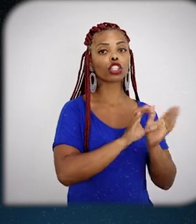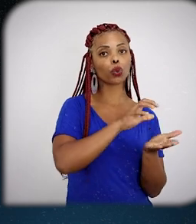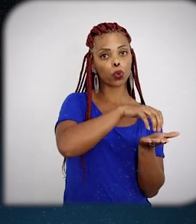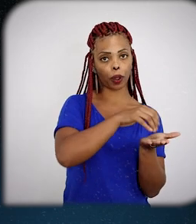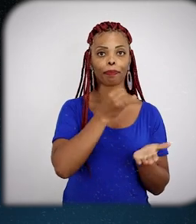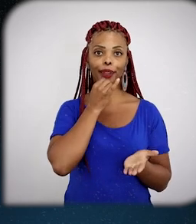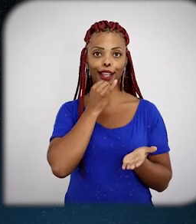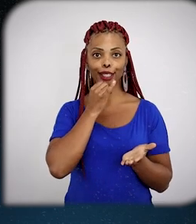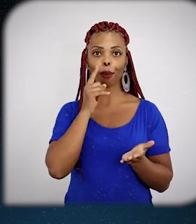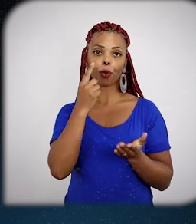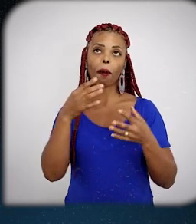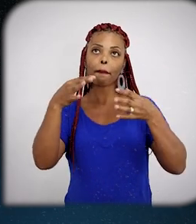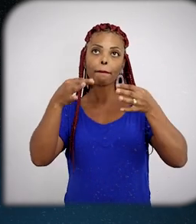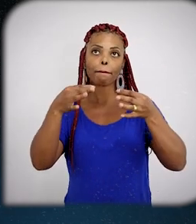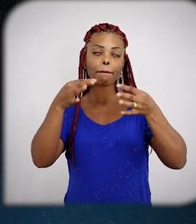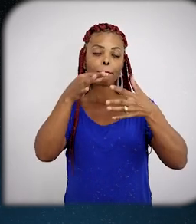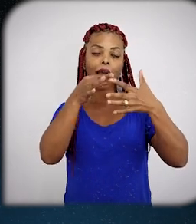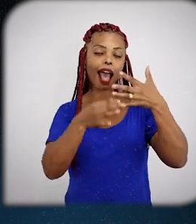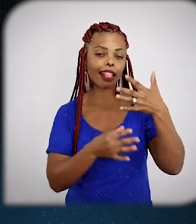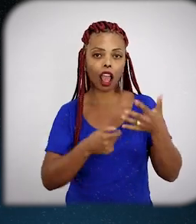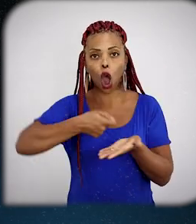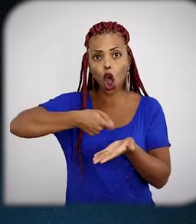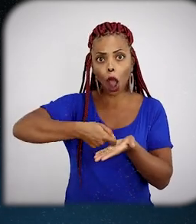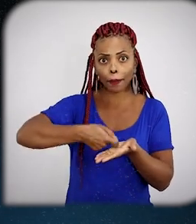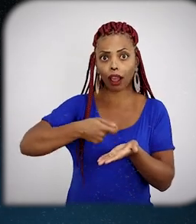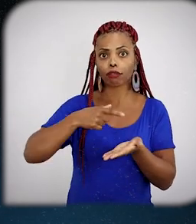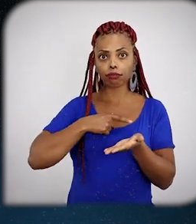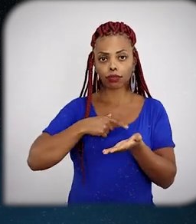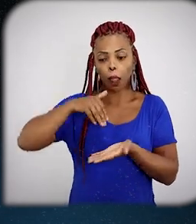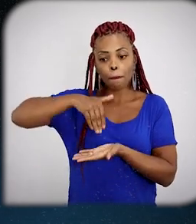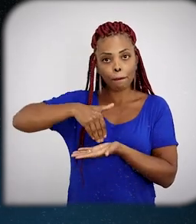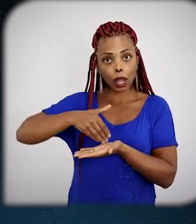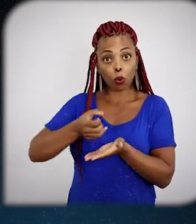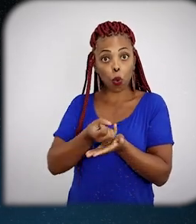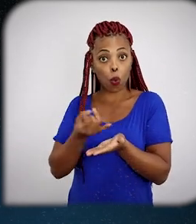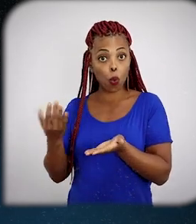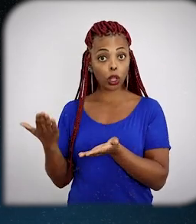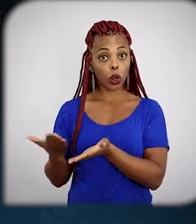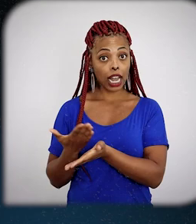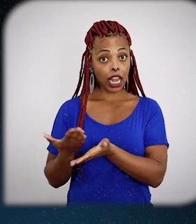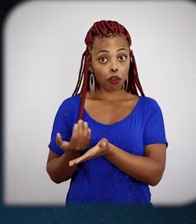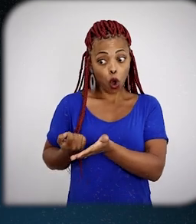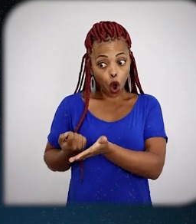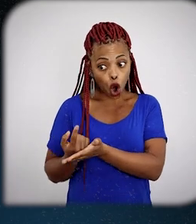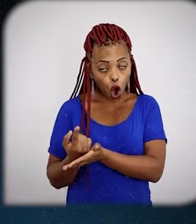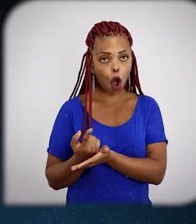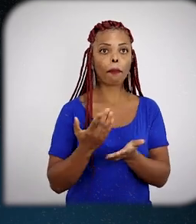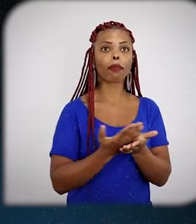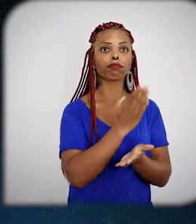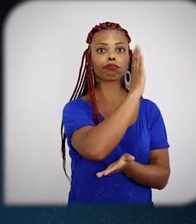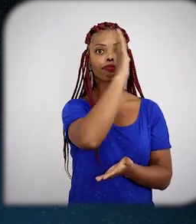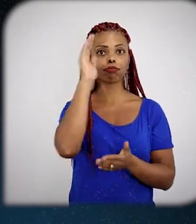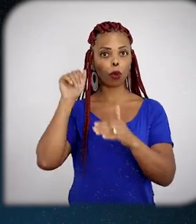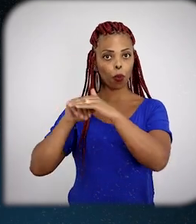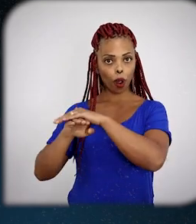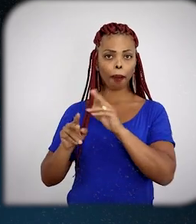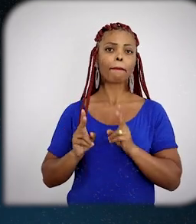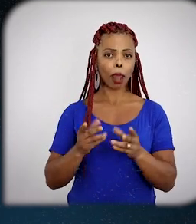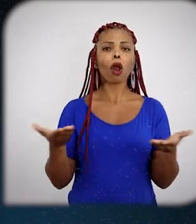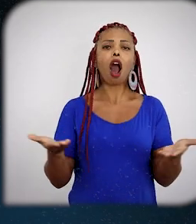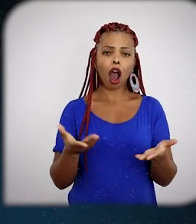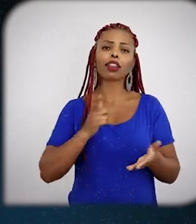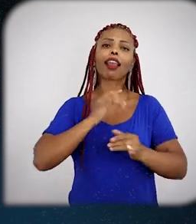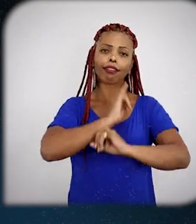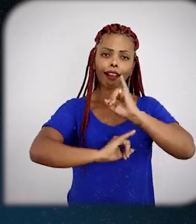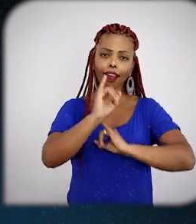Por exemplo, uma disciplina obrigatória precisa ter o número mínimo de livros que obrigatoriamente precisa ter na biblioteca. Mesmo no tempo de acesso